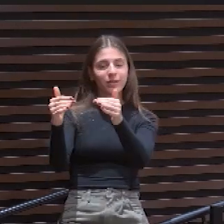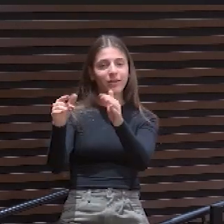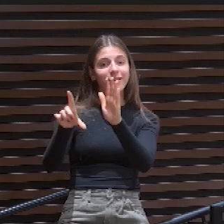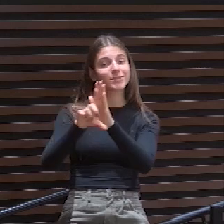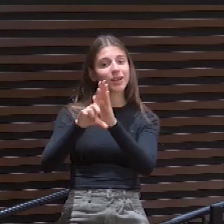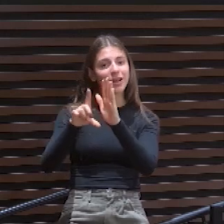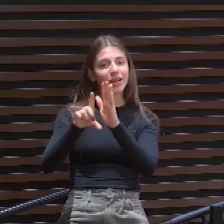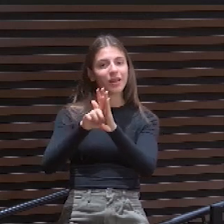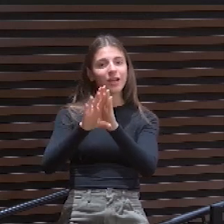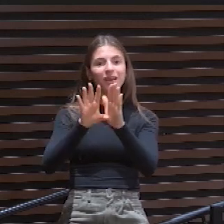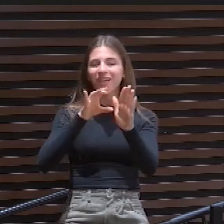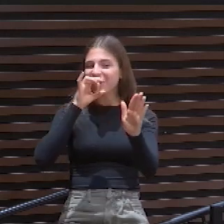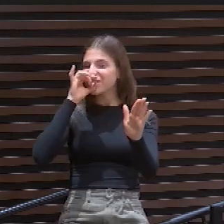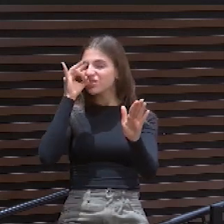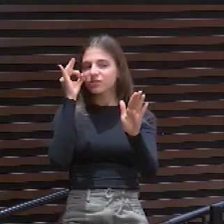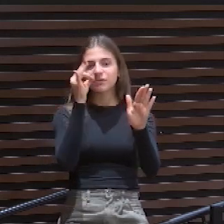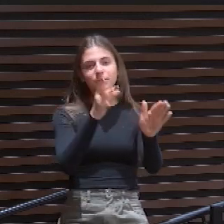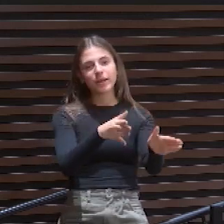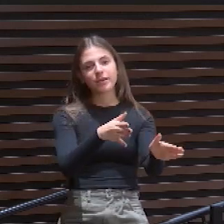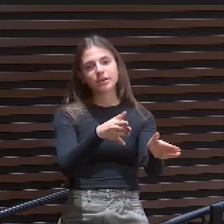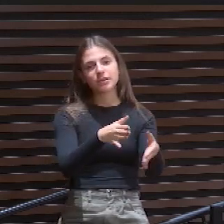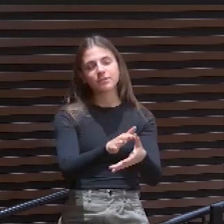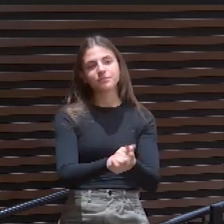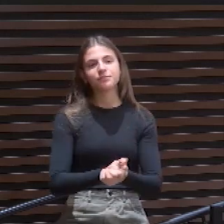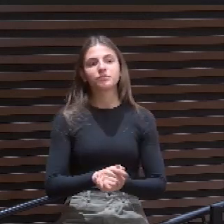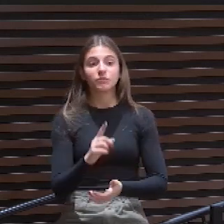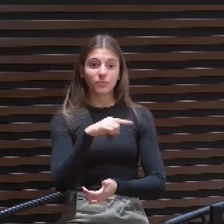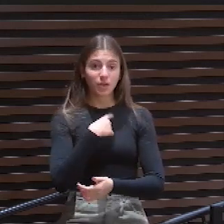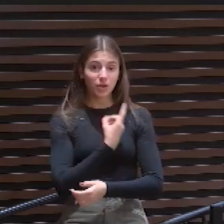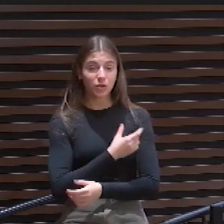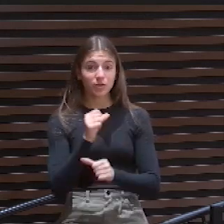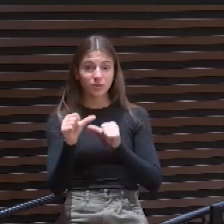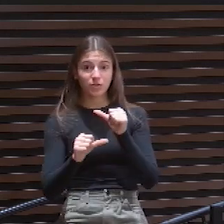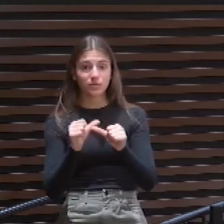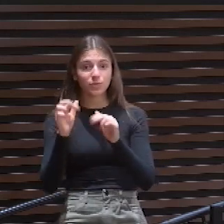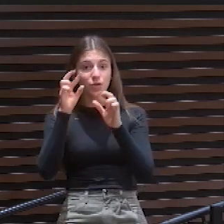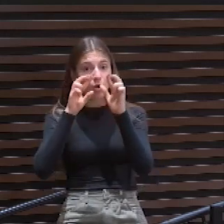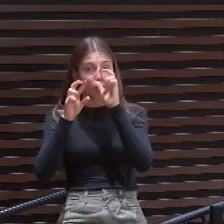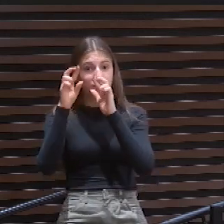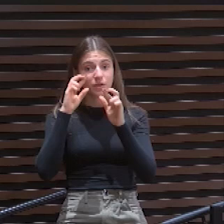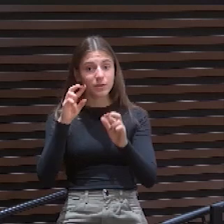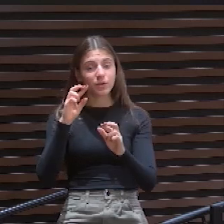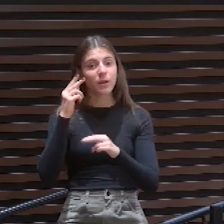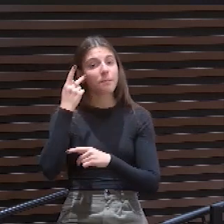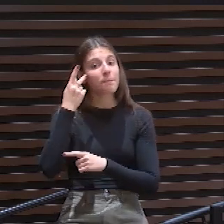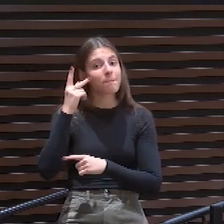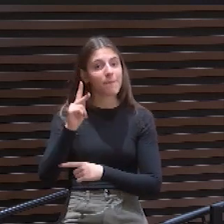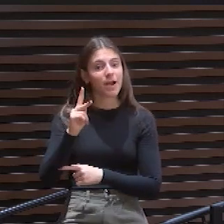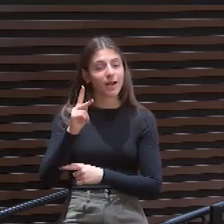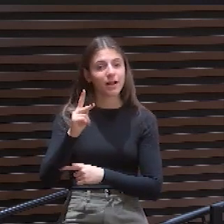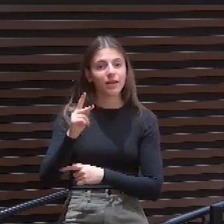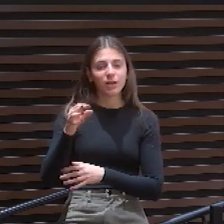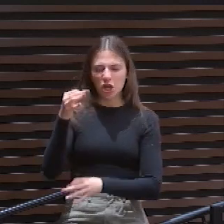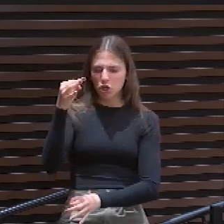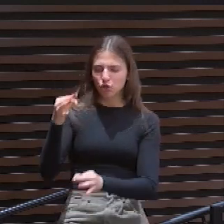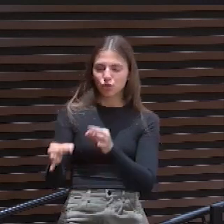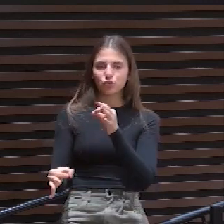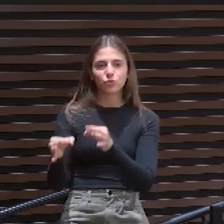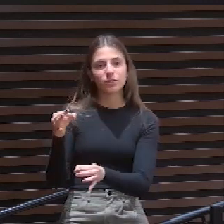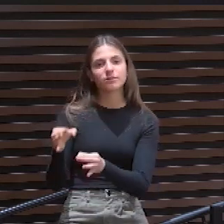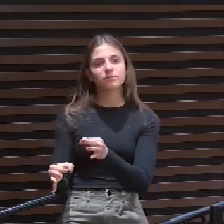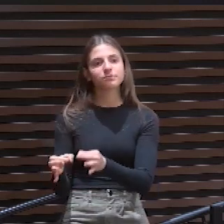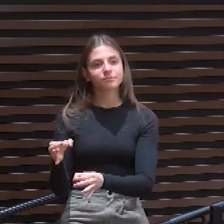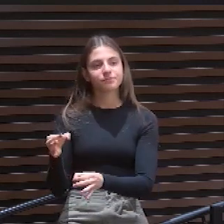lei rege. Então nós passamos de observador, de cumpridor da lei do amor, para quê? Para